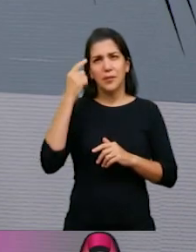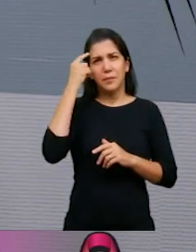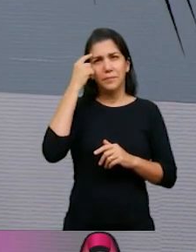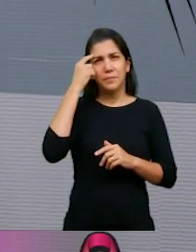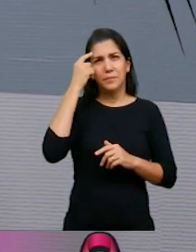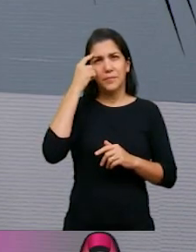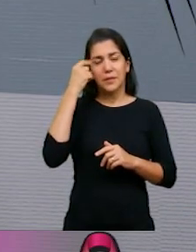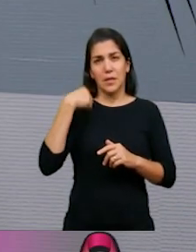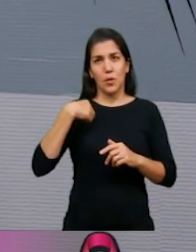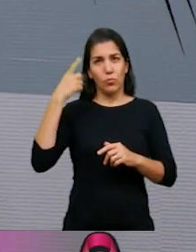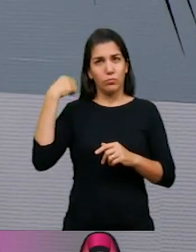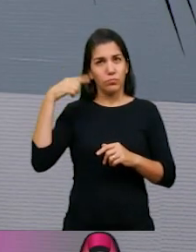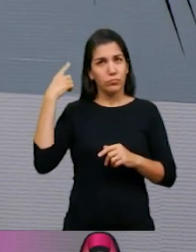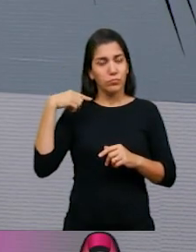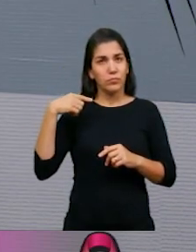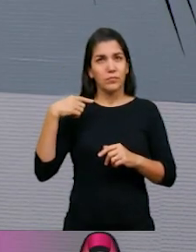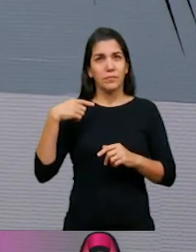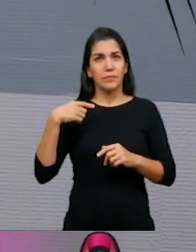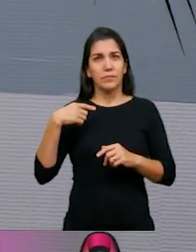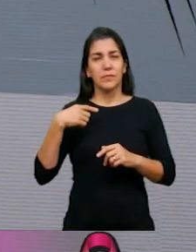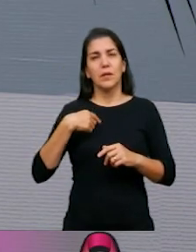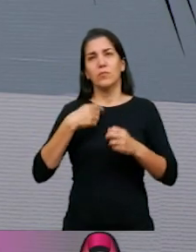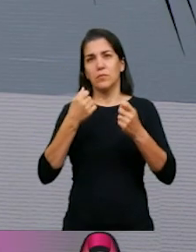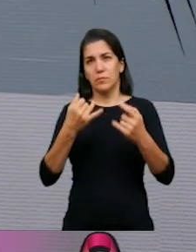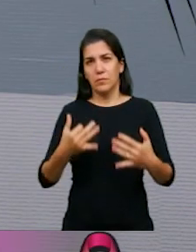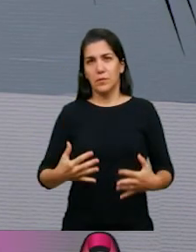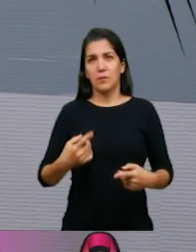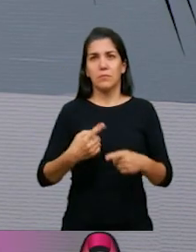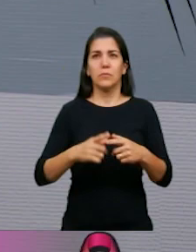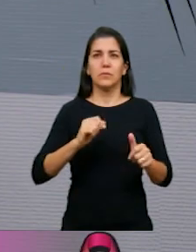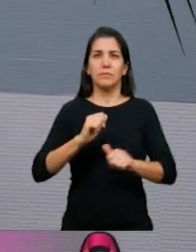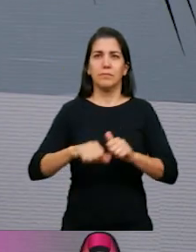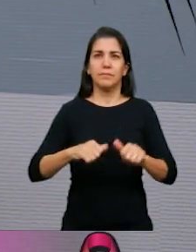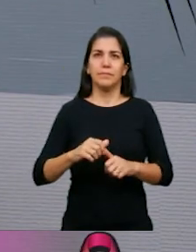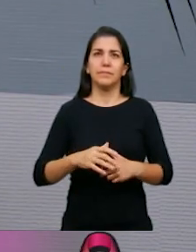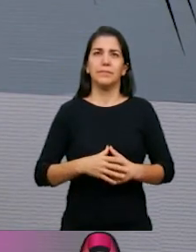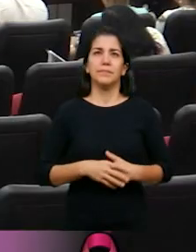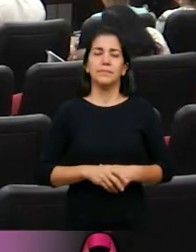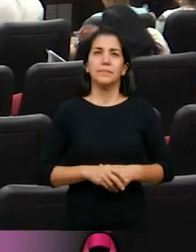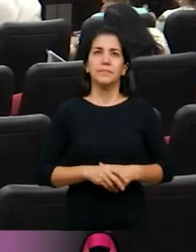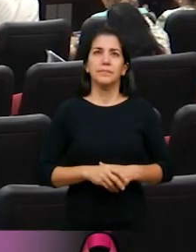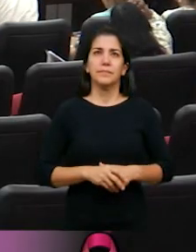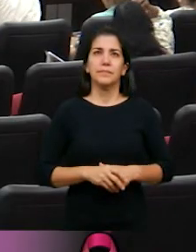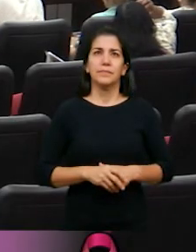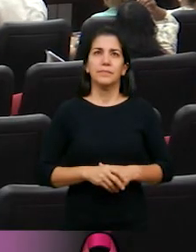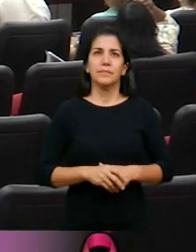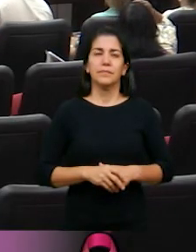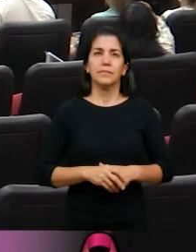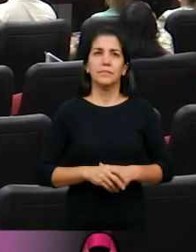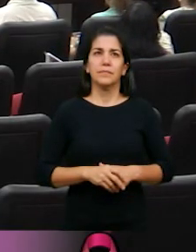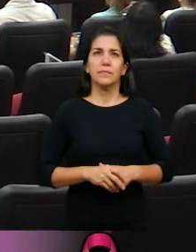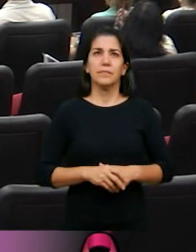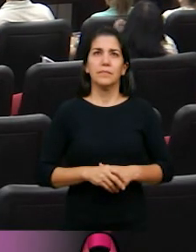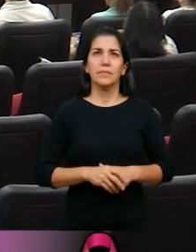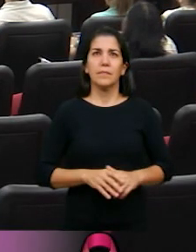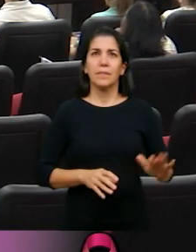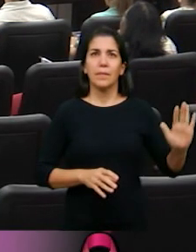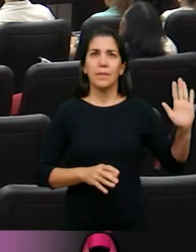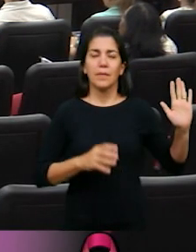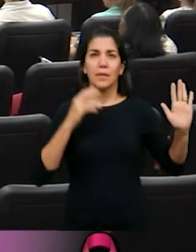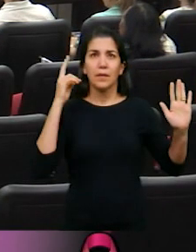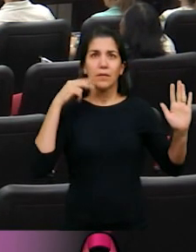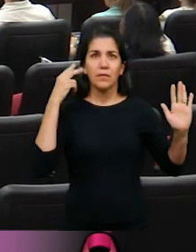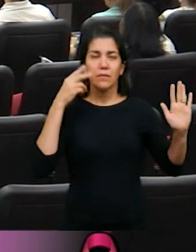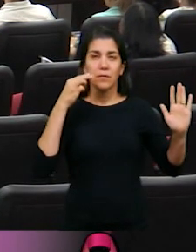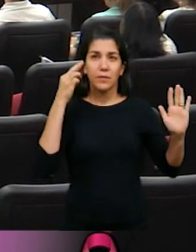depois votei contra meu voto, eu estou aqui explicando a razão dessa mudança. Olha, eu solicito aos senhores... Pela ordem, presidente.